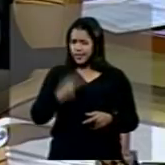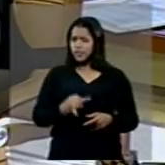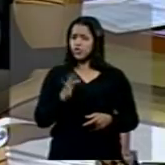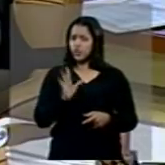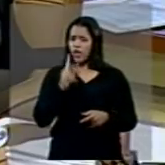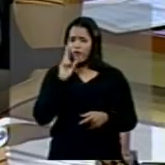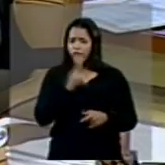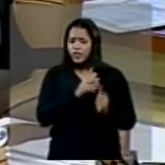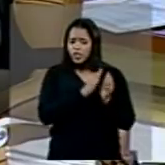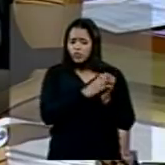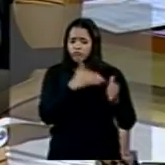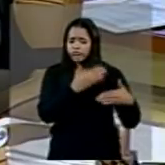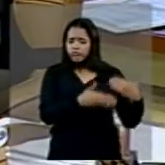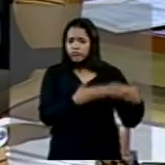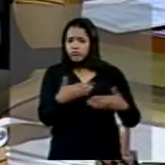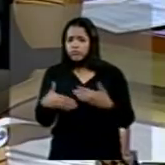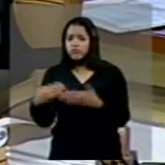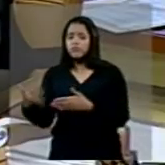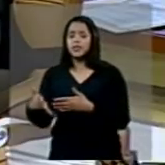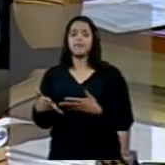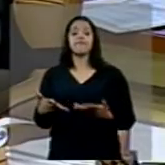o procedimento de